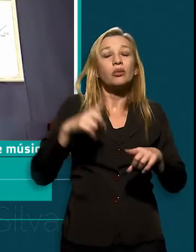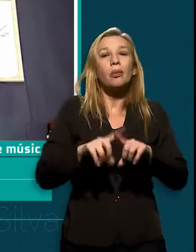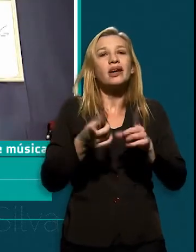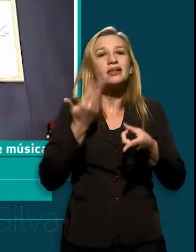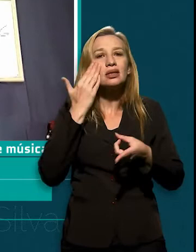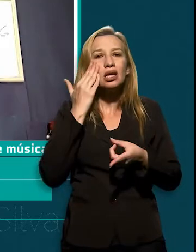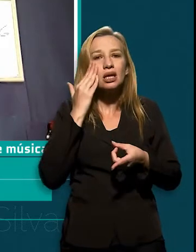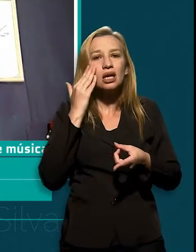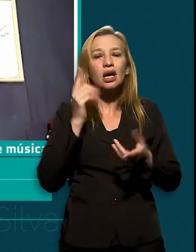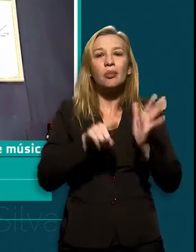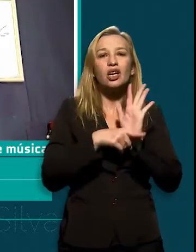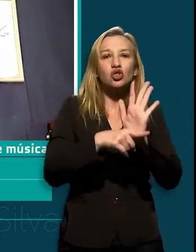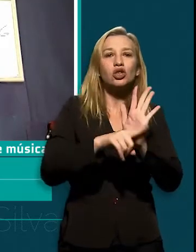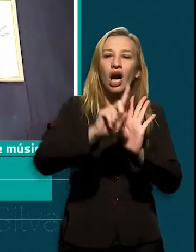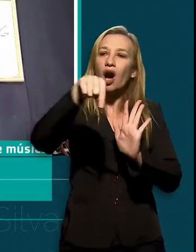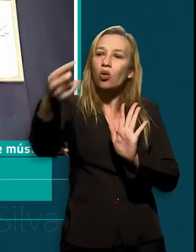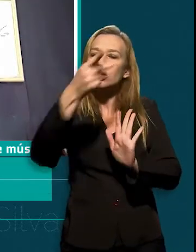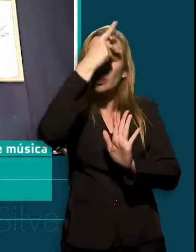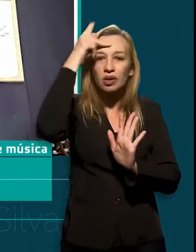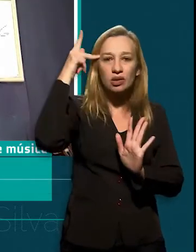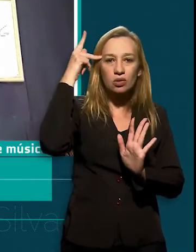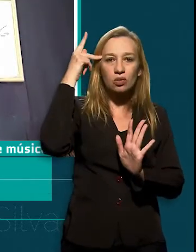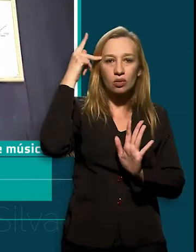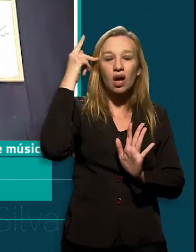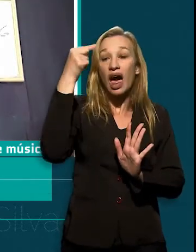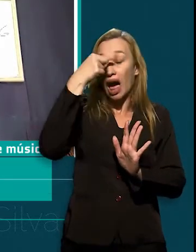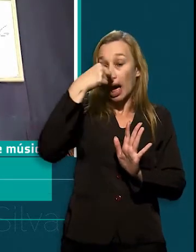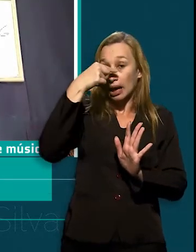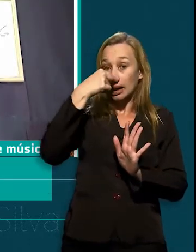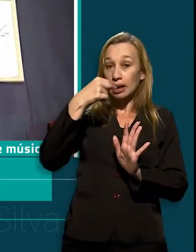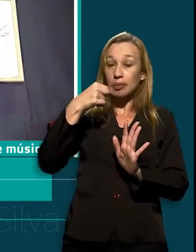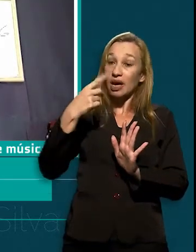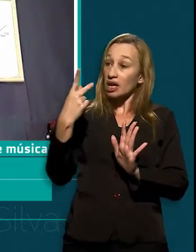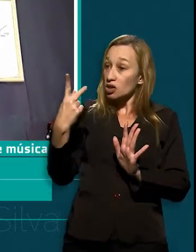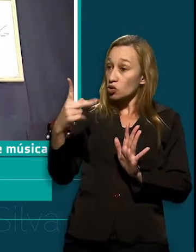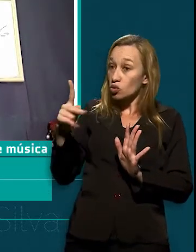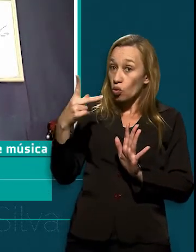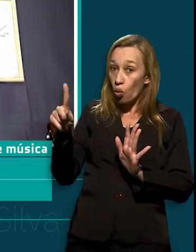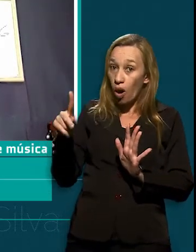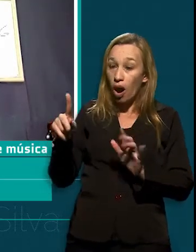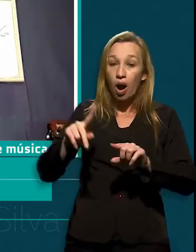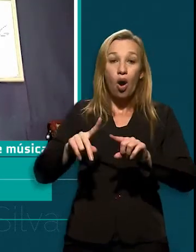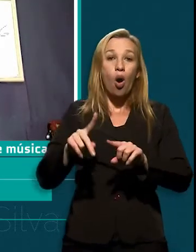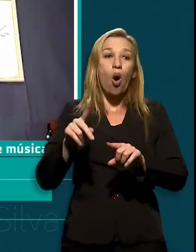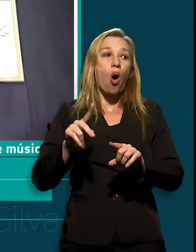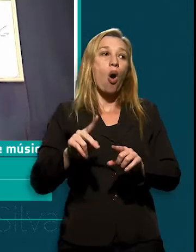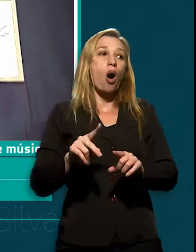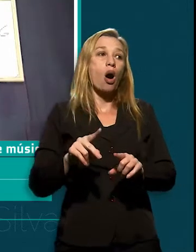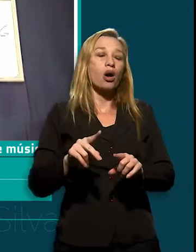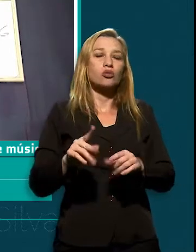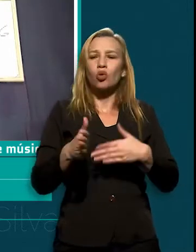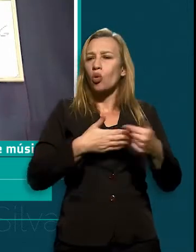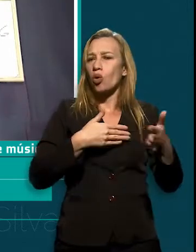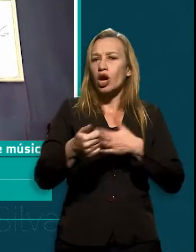mas entender que é para ajudar o outro. A gripe é sua, então, se for a gripe, ou um resfriado, ou qualquer